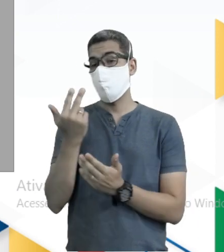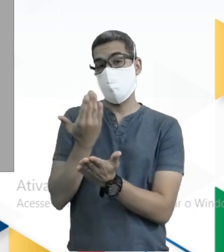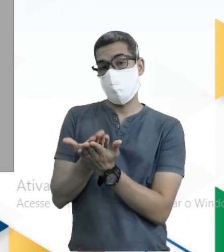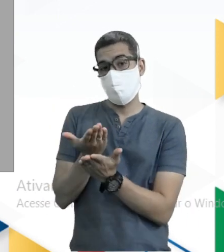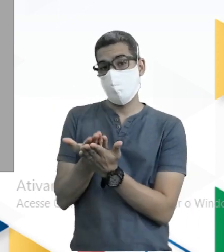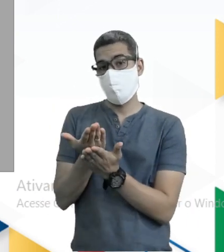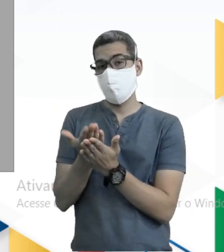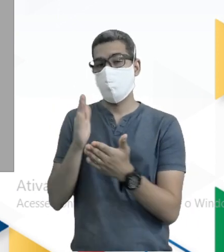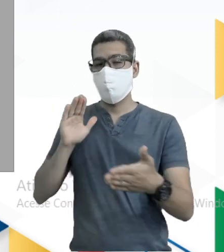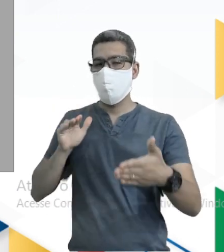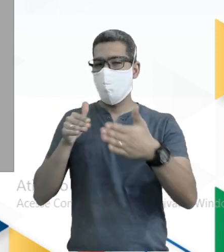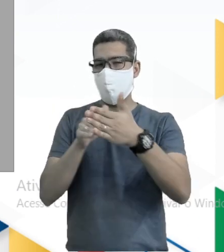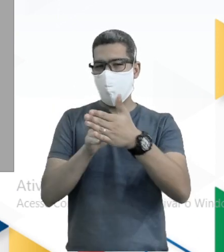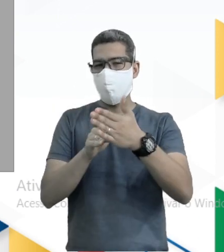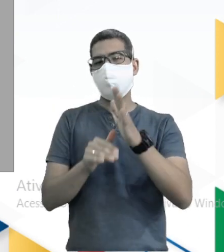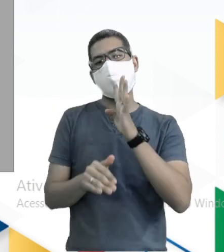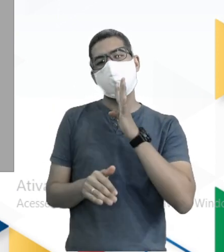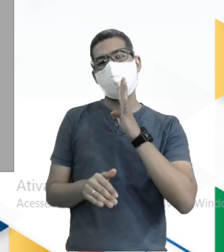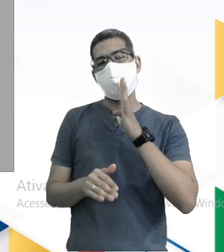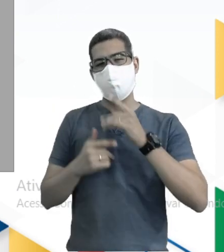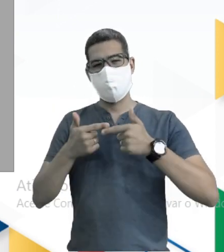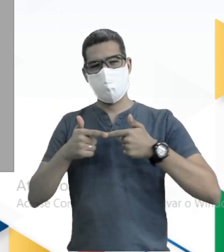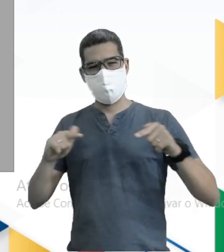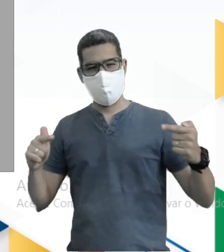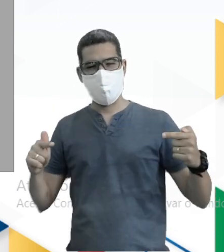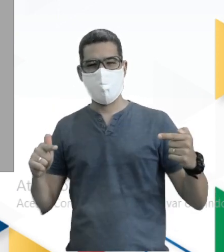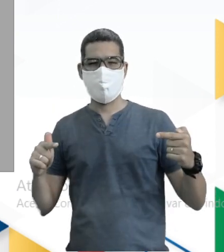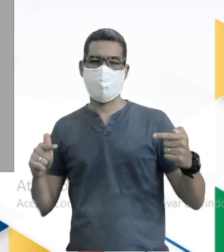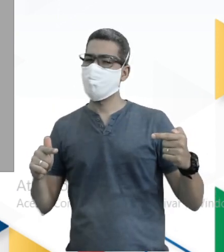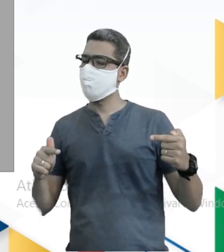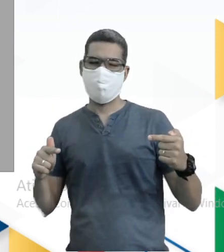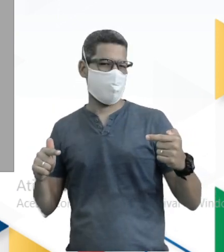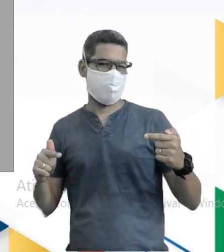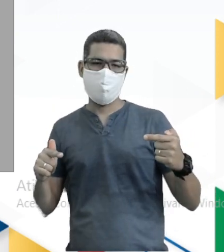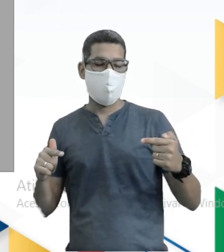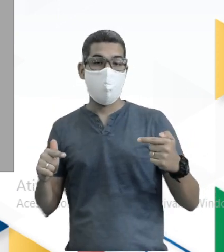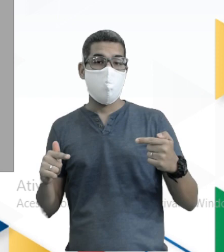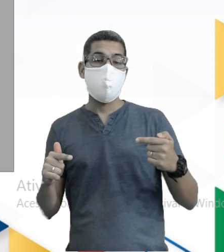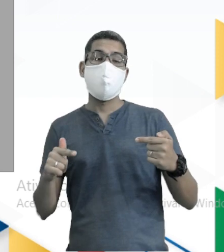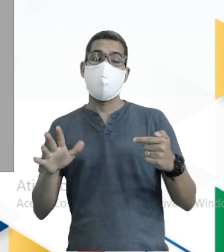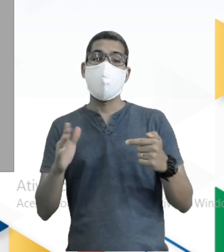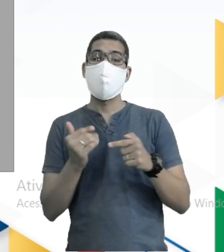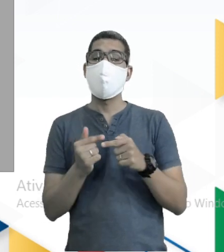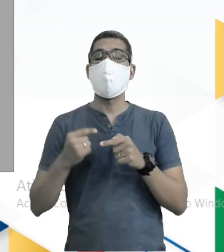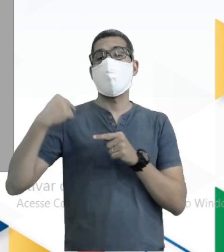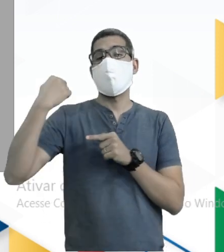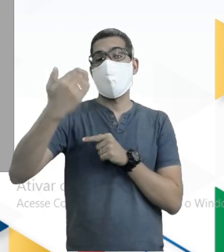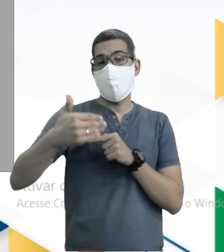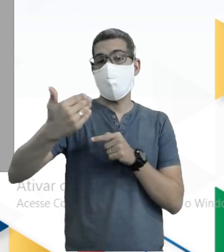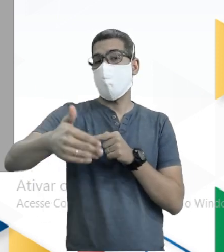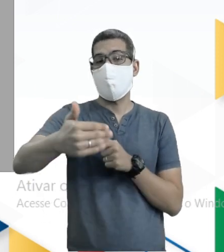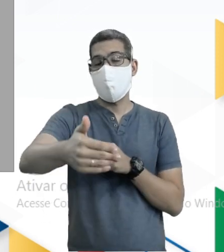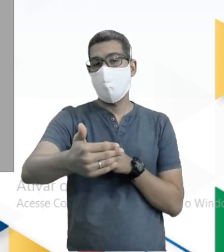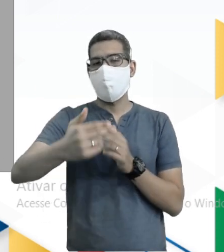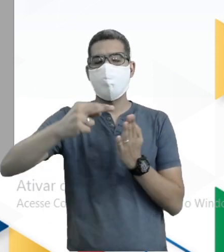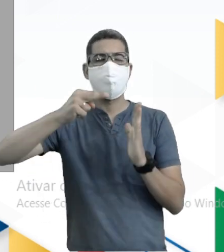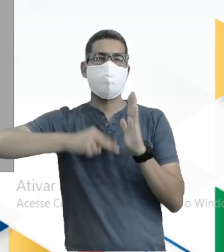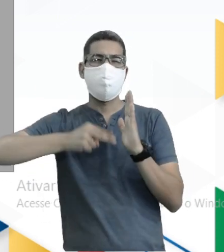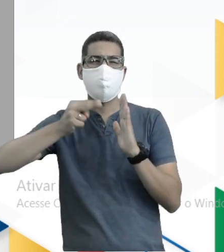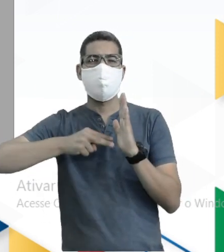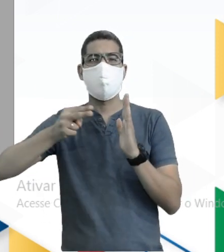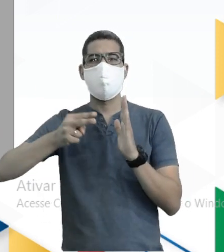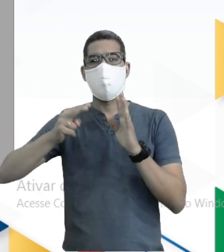se limita ao conhecimento da gramática normativa, mas às práticas de ler,